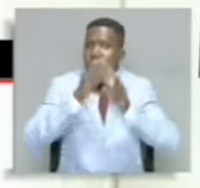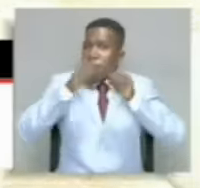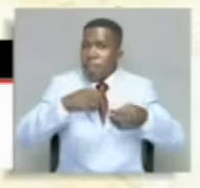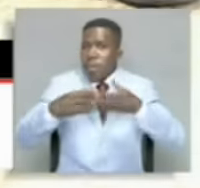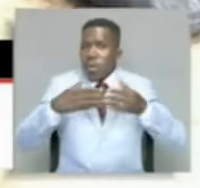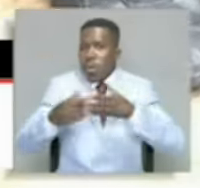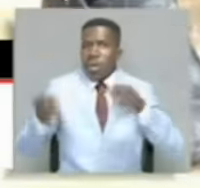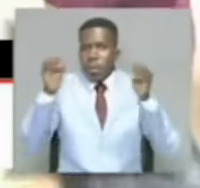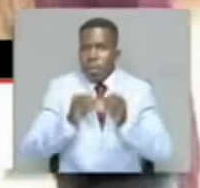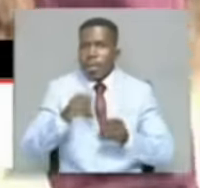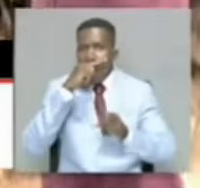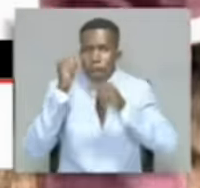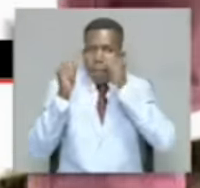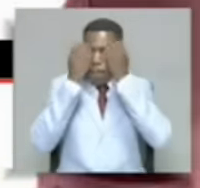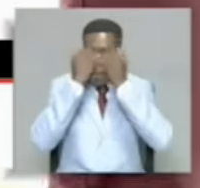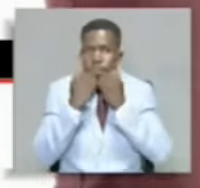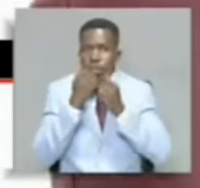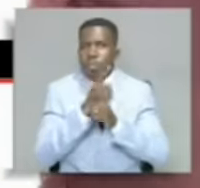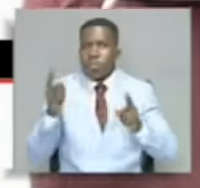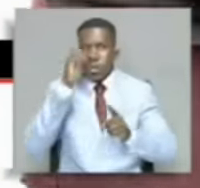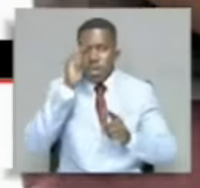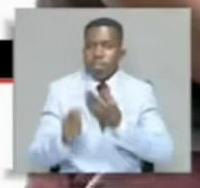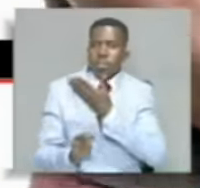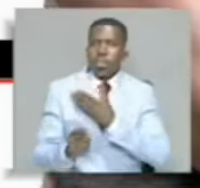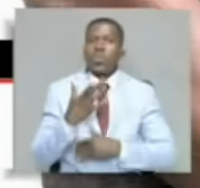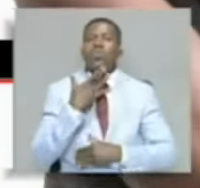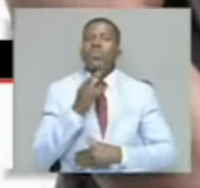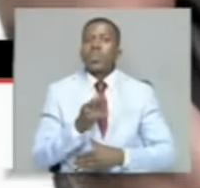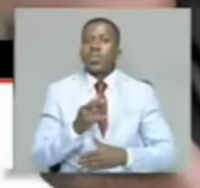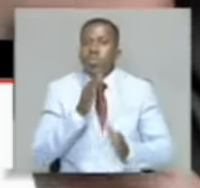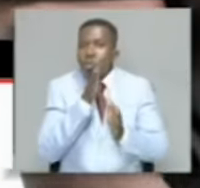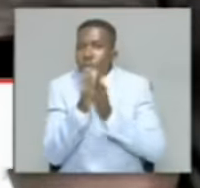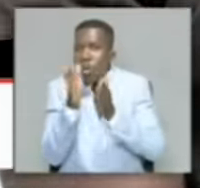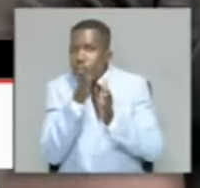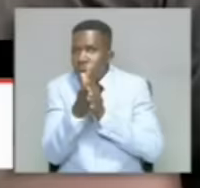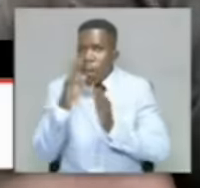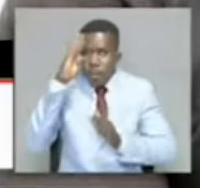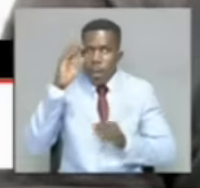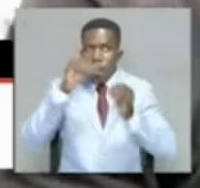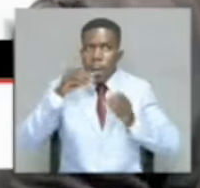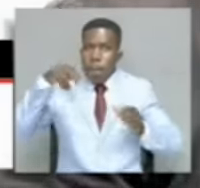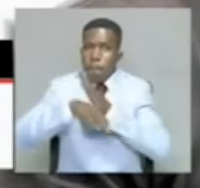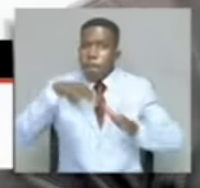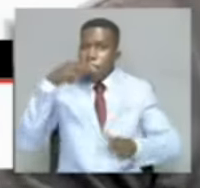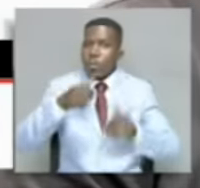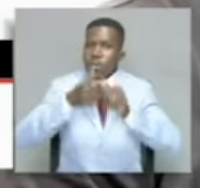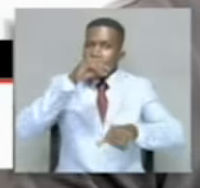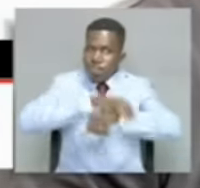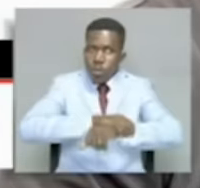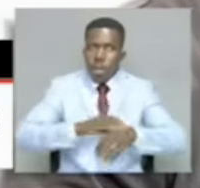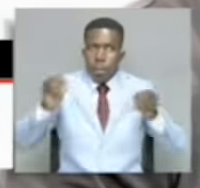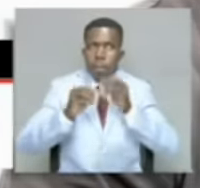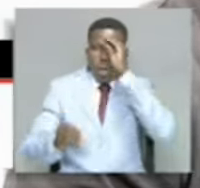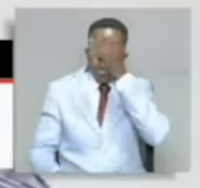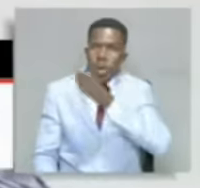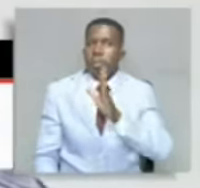não. Está aqui com o braço ferido por tentar resistir à detenção. O mesmo confessa que é o autor do disparo que levou à